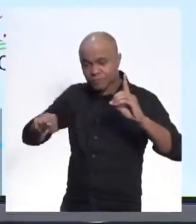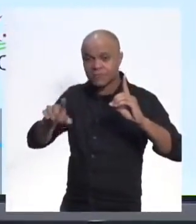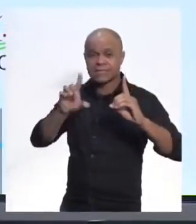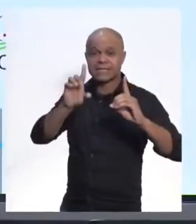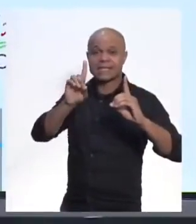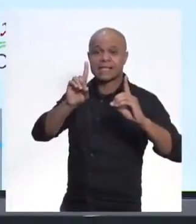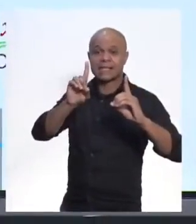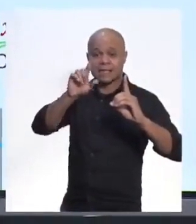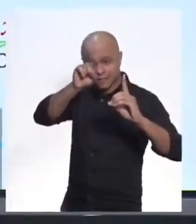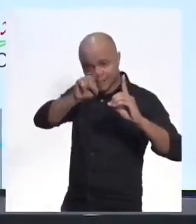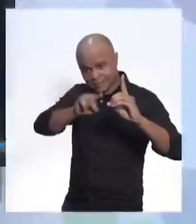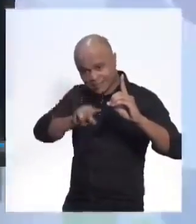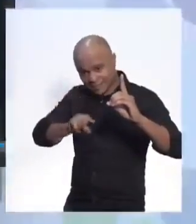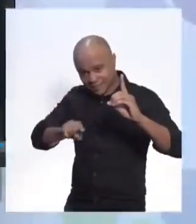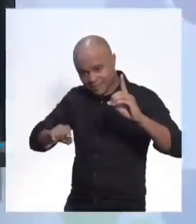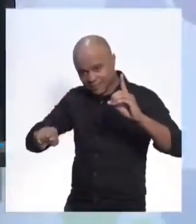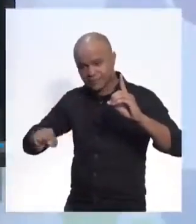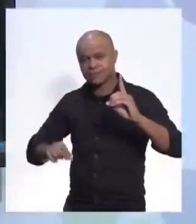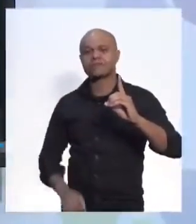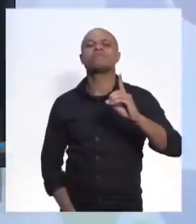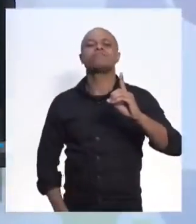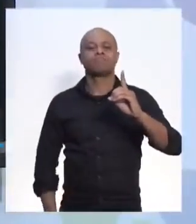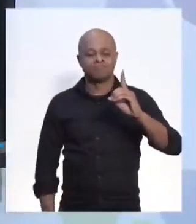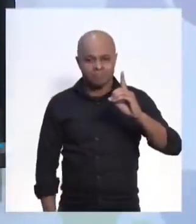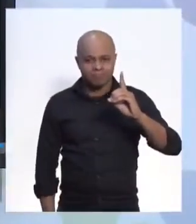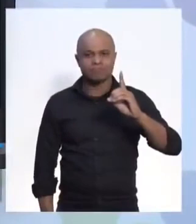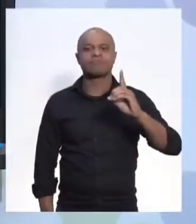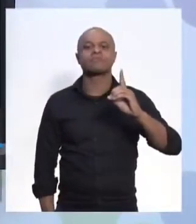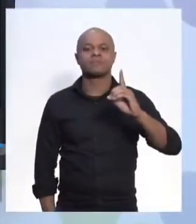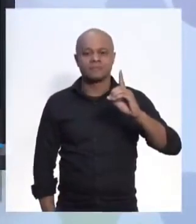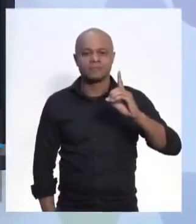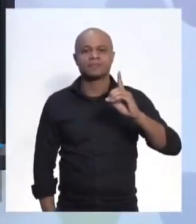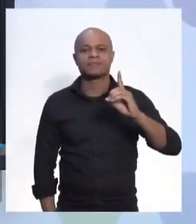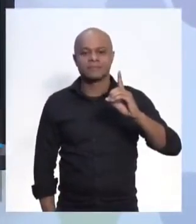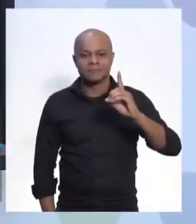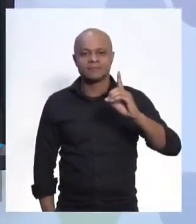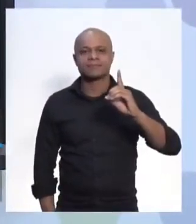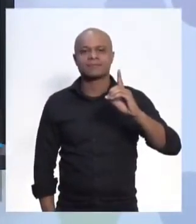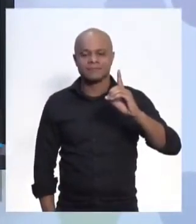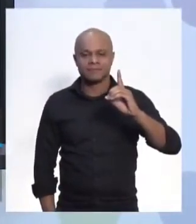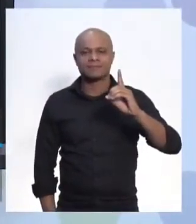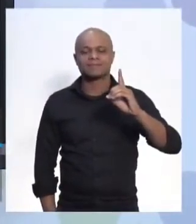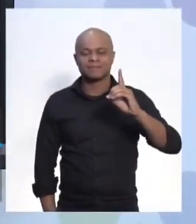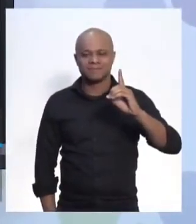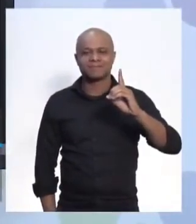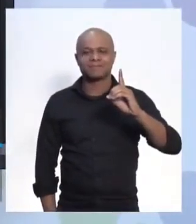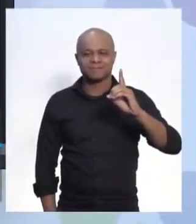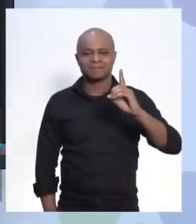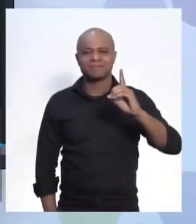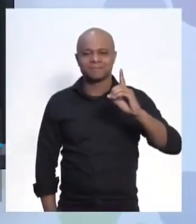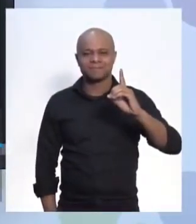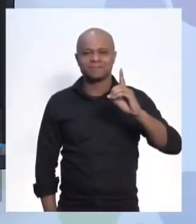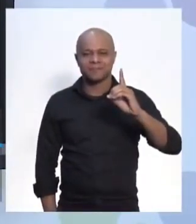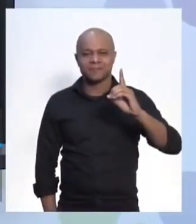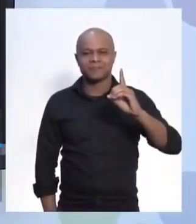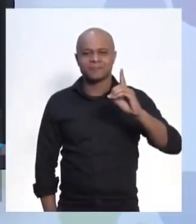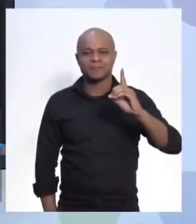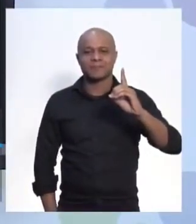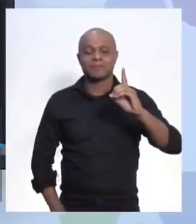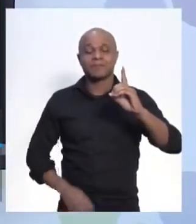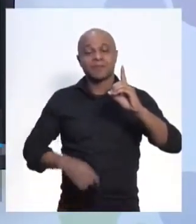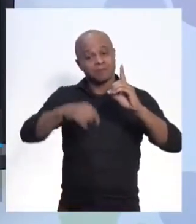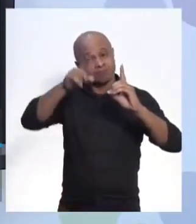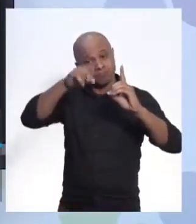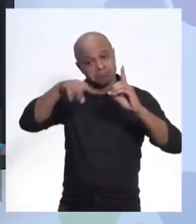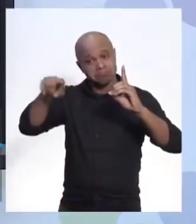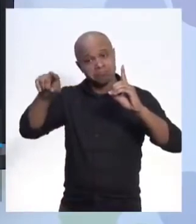aumentando, o valor do y vai caindo. Então ela está descendo, então ela é decrescente. E como ela também está sorrindo,